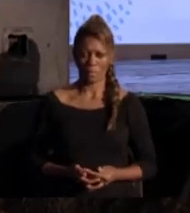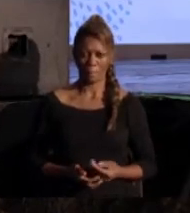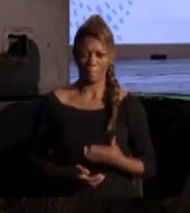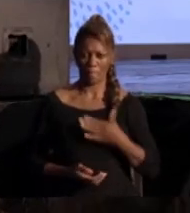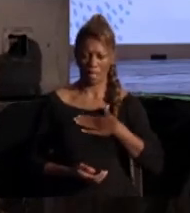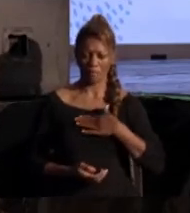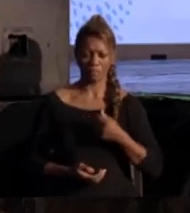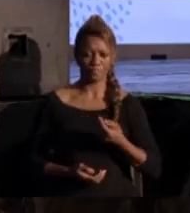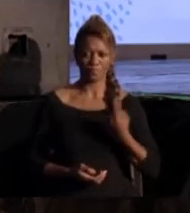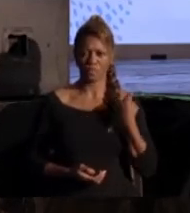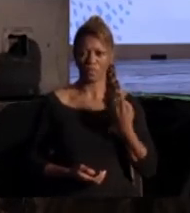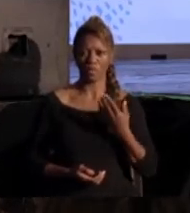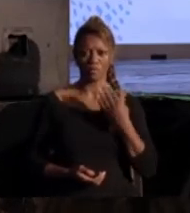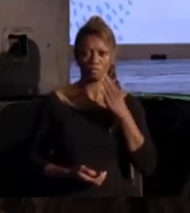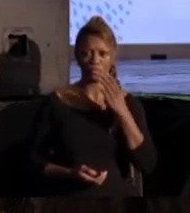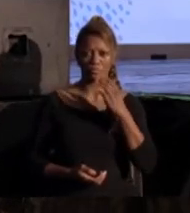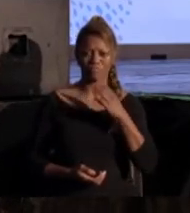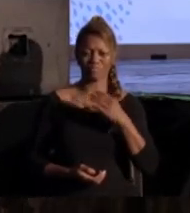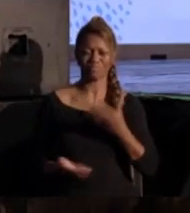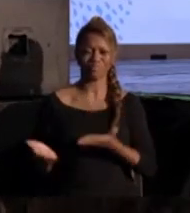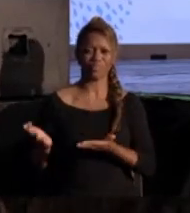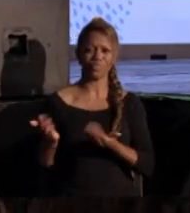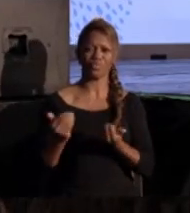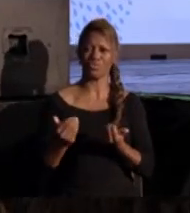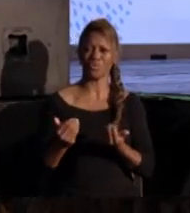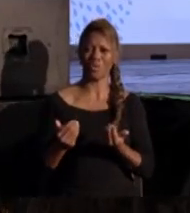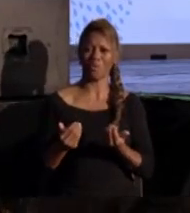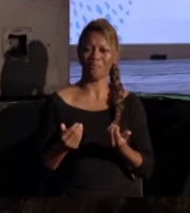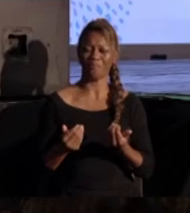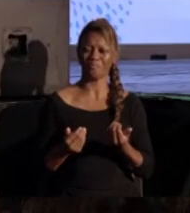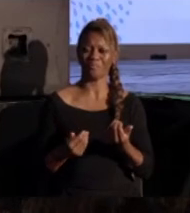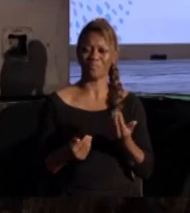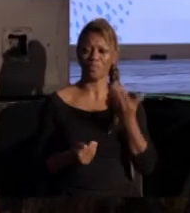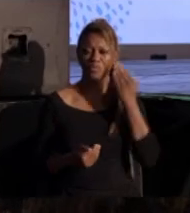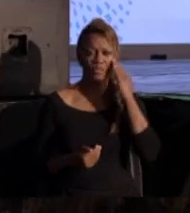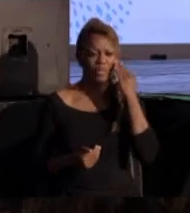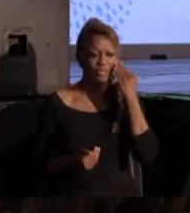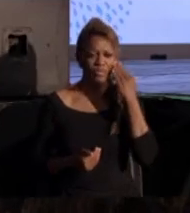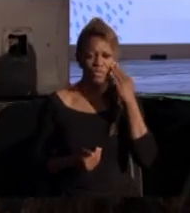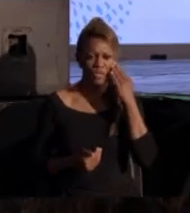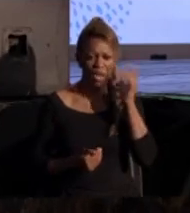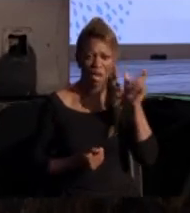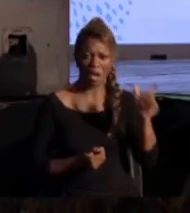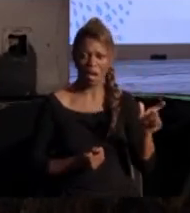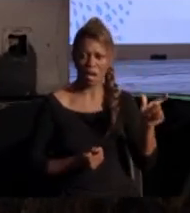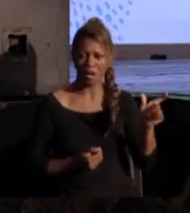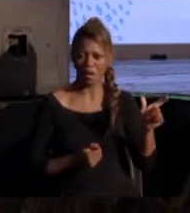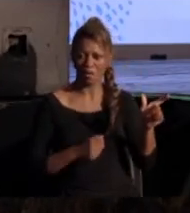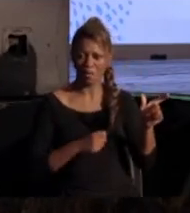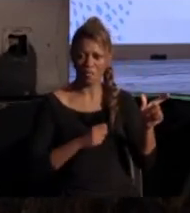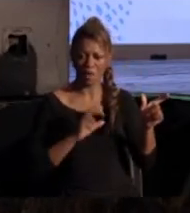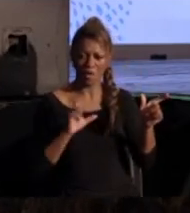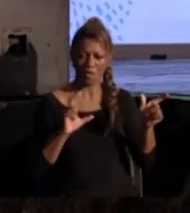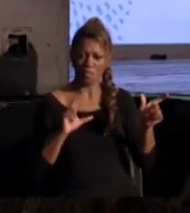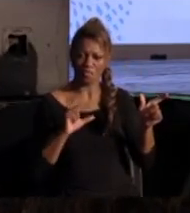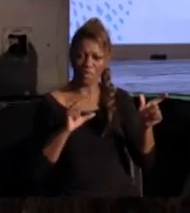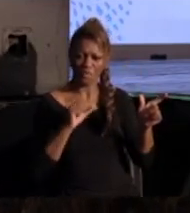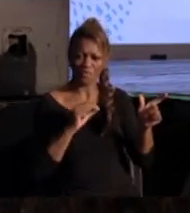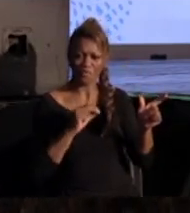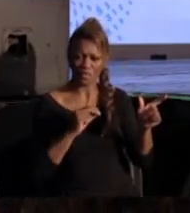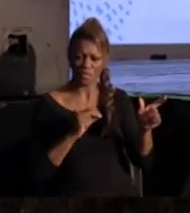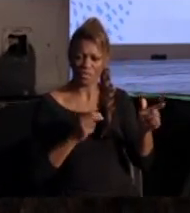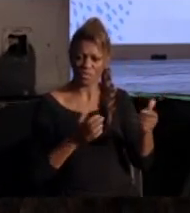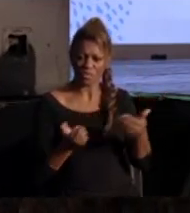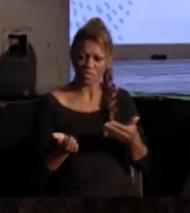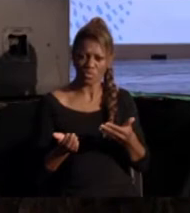conta, e eu não sabia a fala dos mais velhos. Eu nem tinha condições para poder falar como